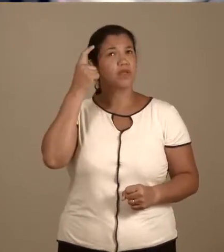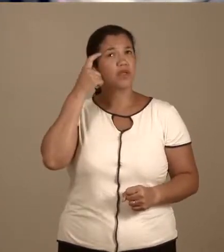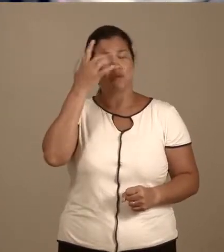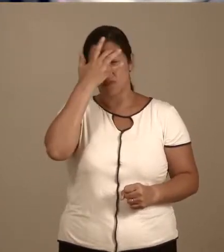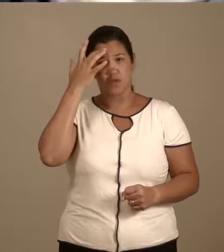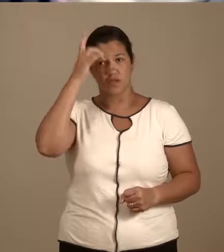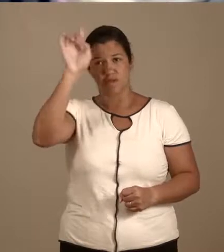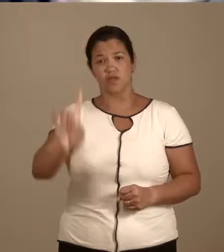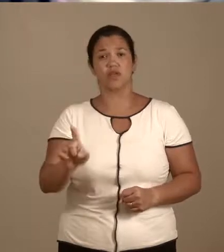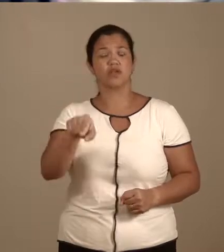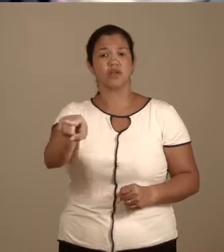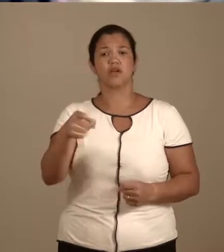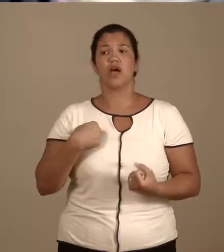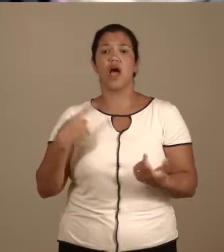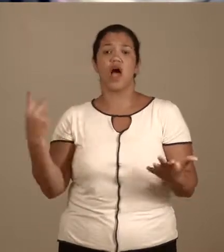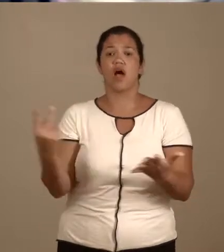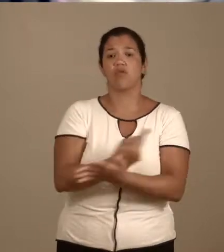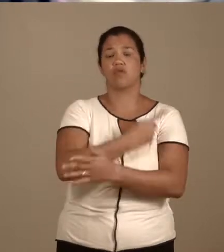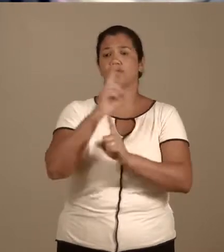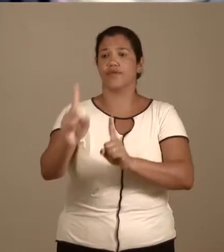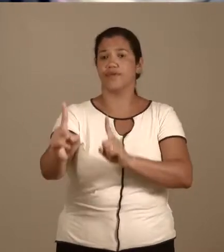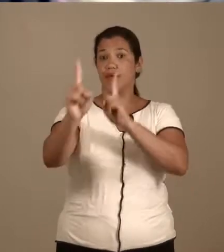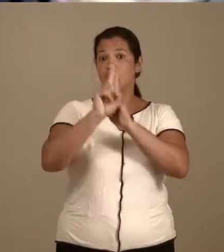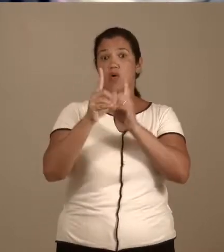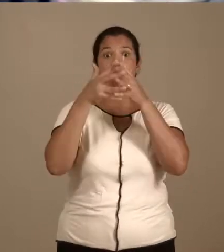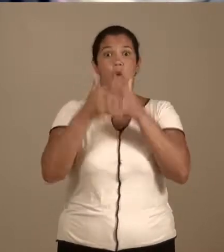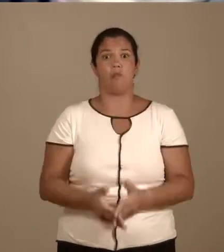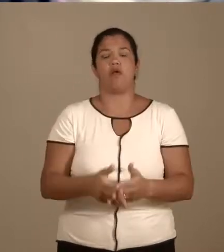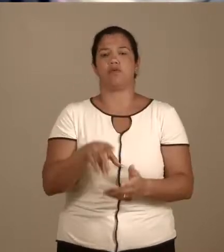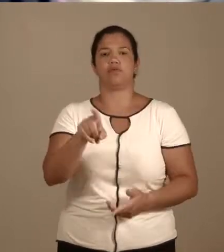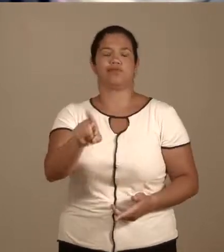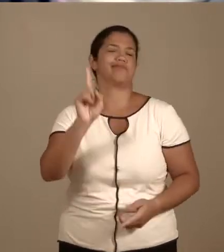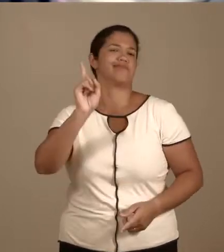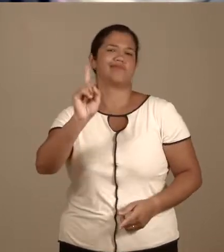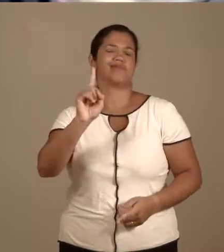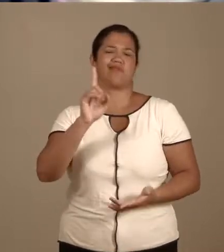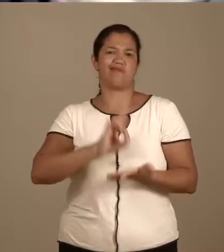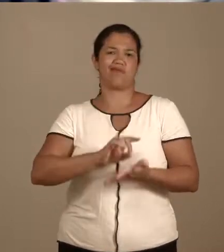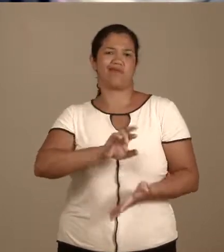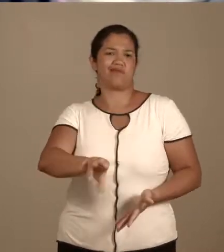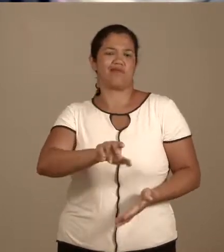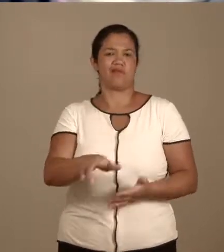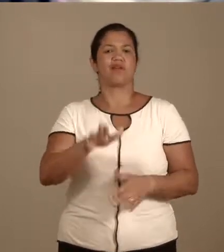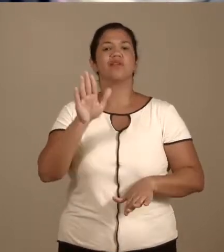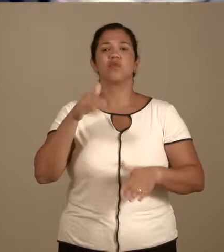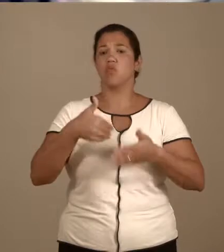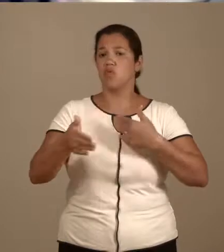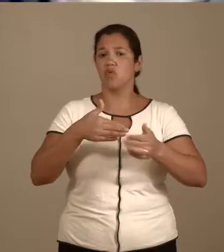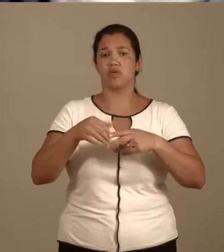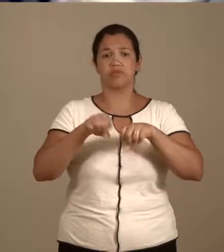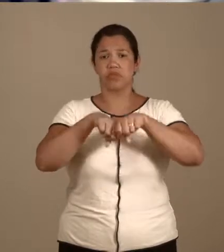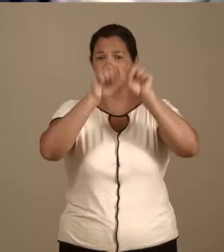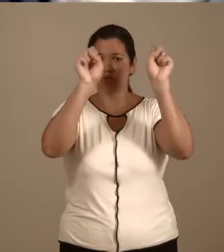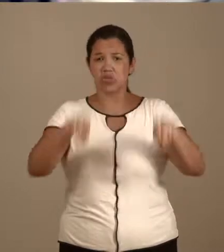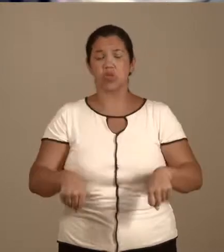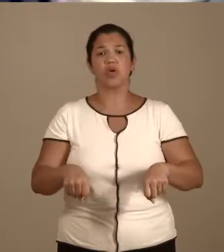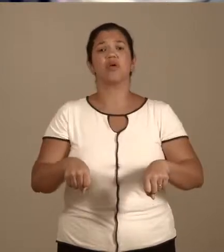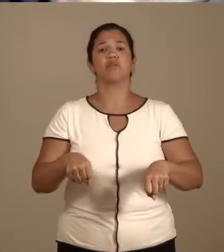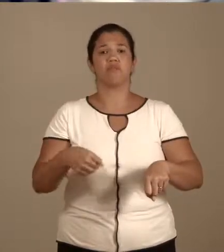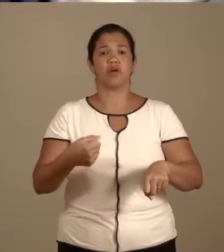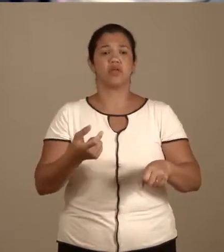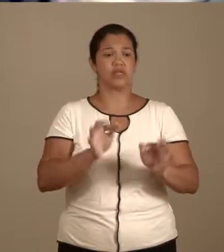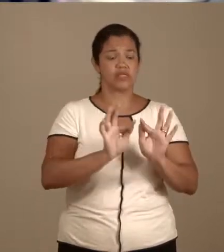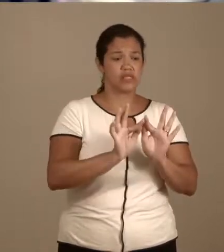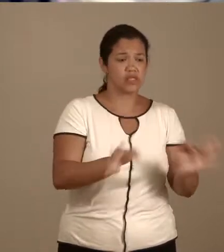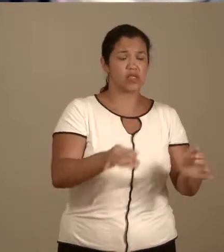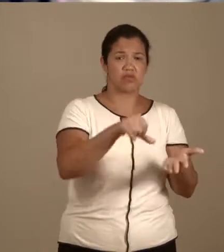pessoas com deficiência somente como um atendimento de alta complexidade. Só que isso não é verdade, porque em todo o sistema, seja ele,